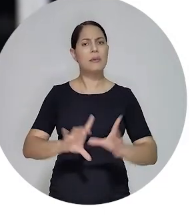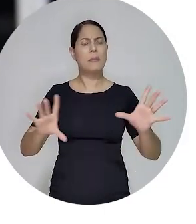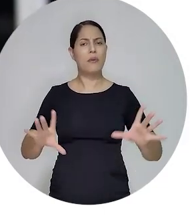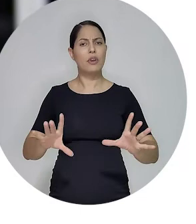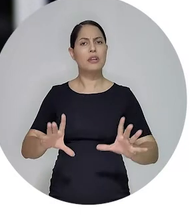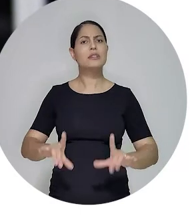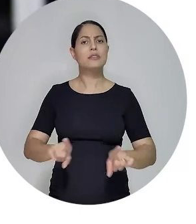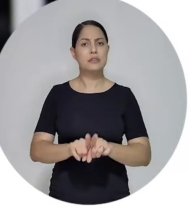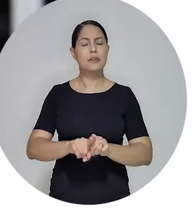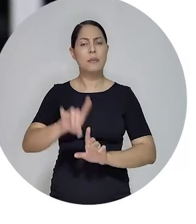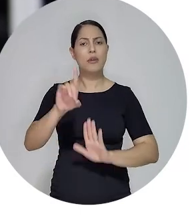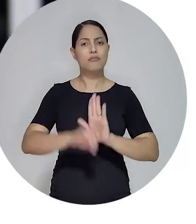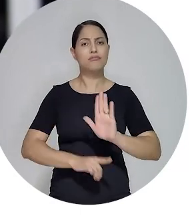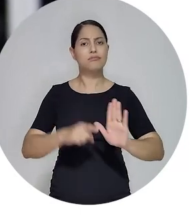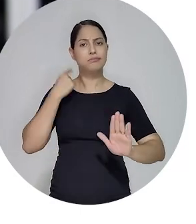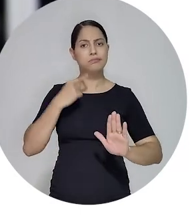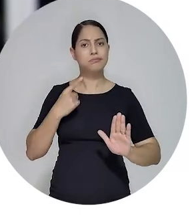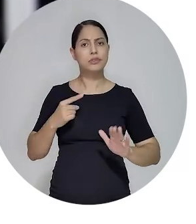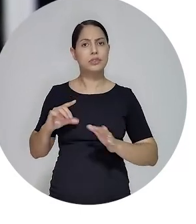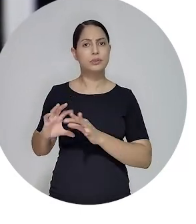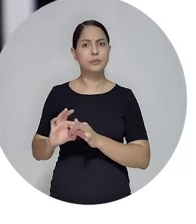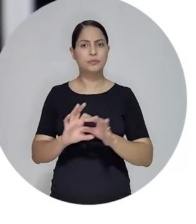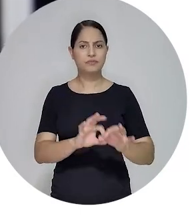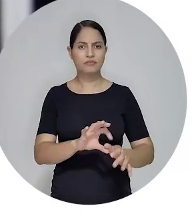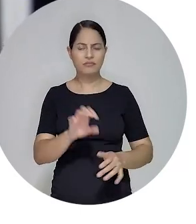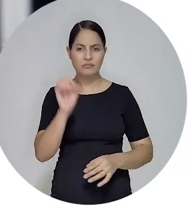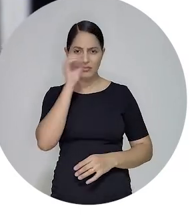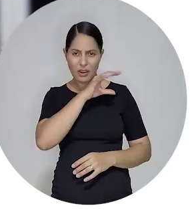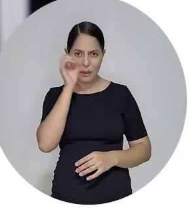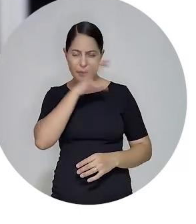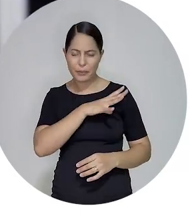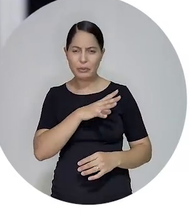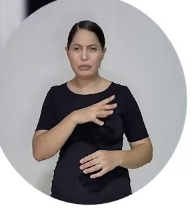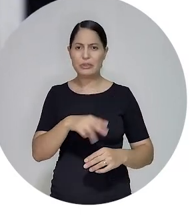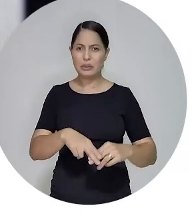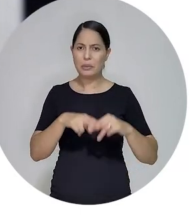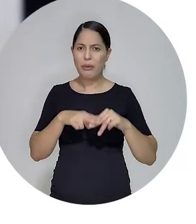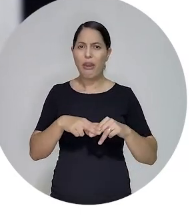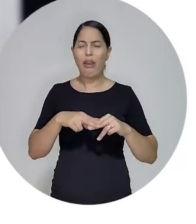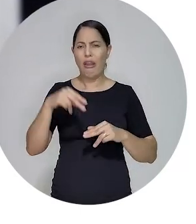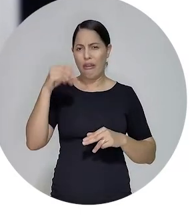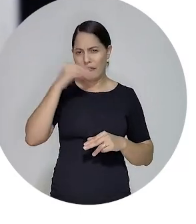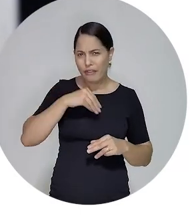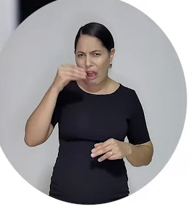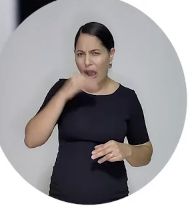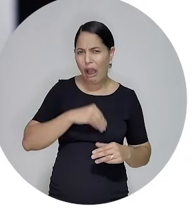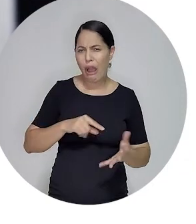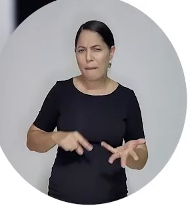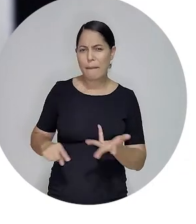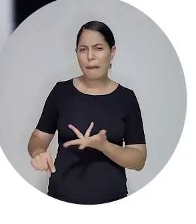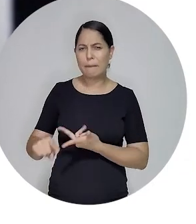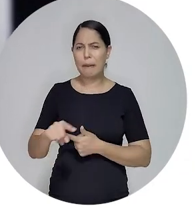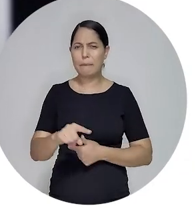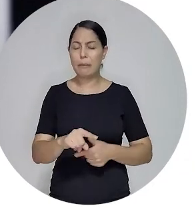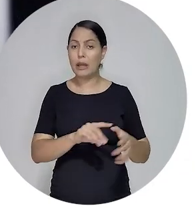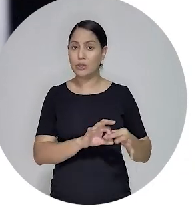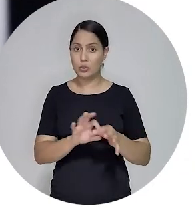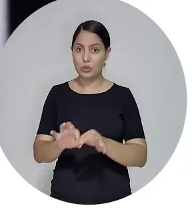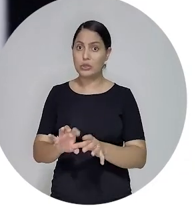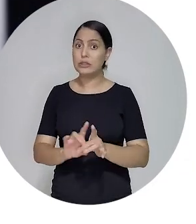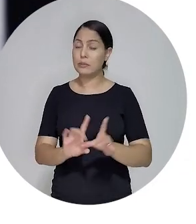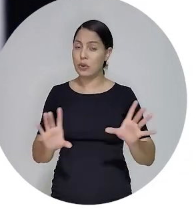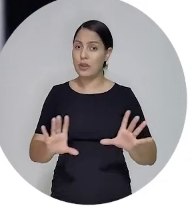uma defensora da democracia e das prerrogativas da advocacia frente aos abusos que visam enfraquecer as